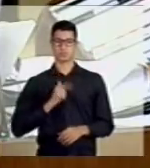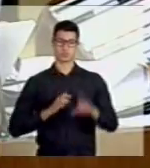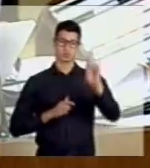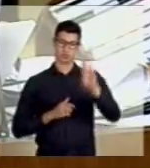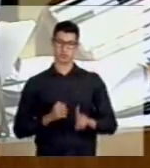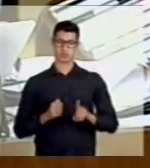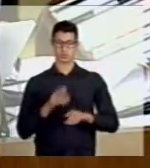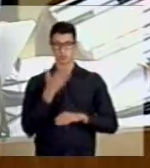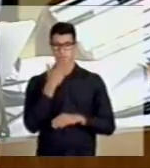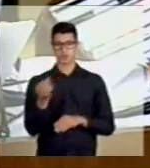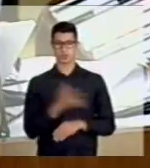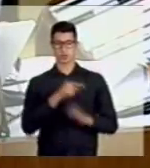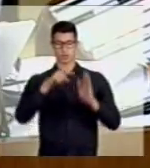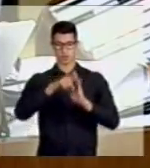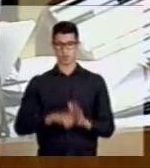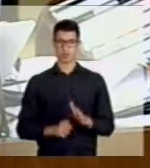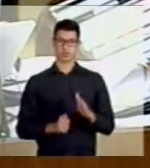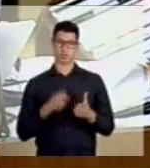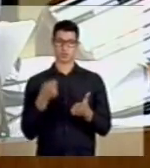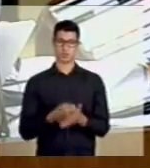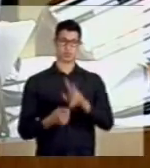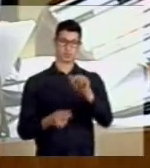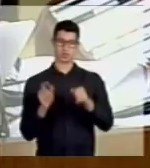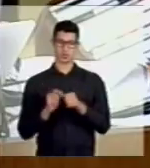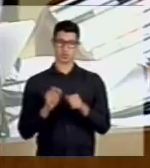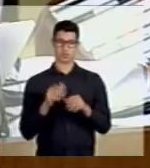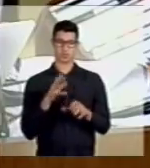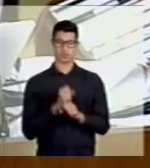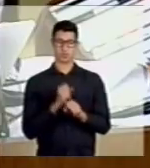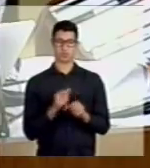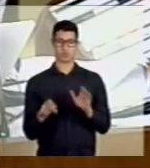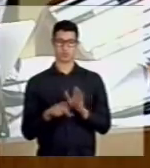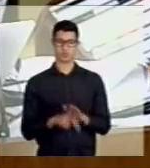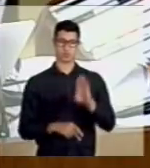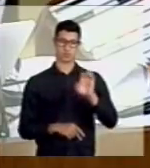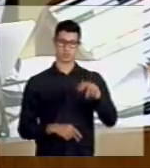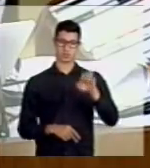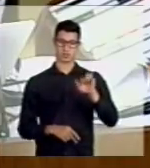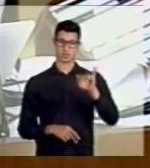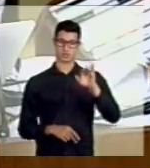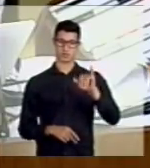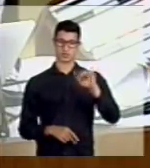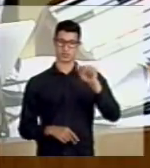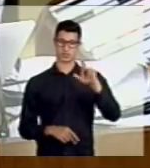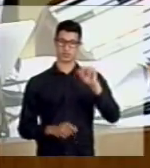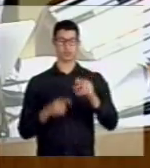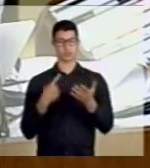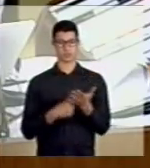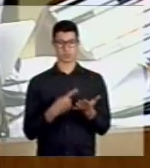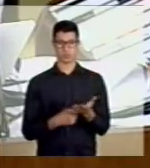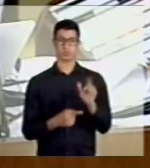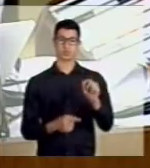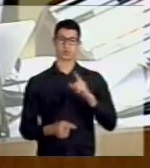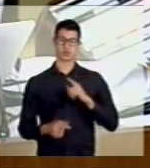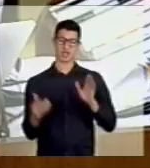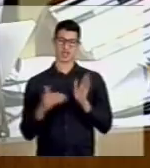recorrer pedindo nova análise. Os pagamentos serão feitos nas contas correntes dos beneficiários. Pelo acordo, quem